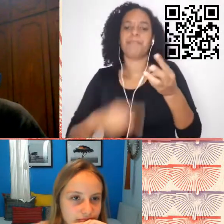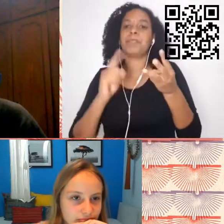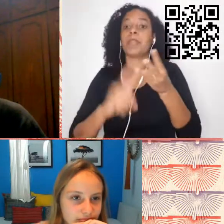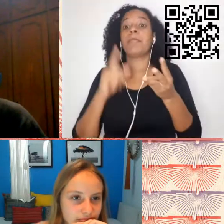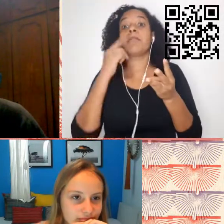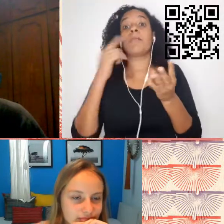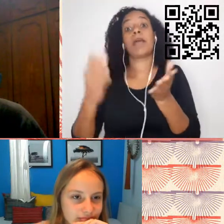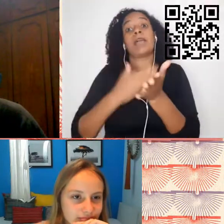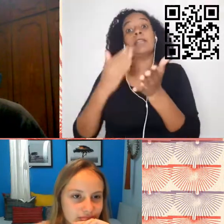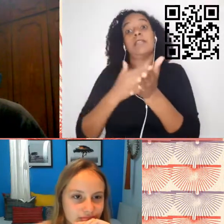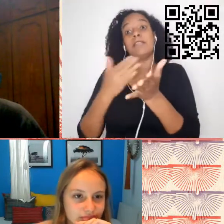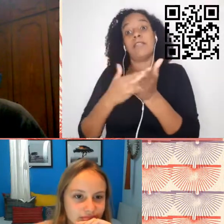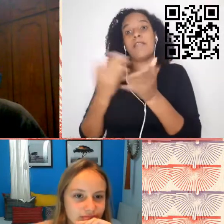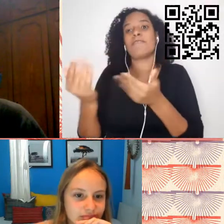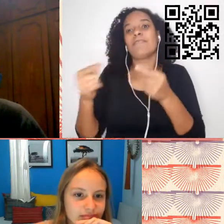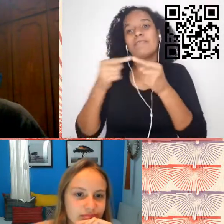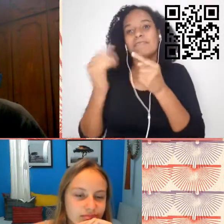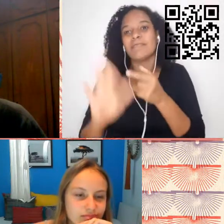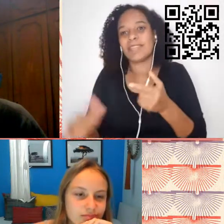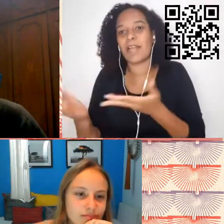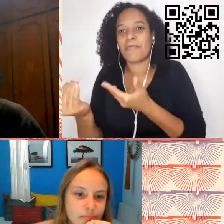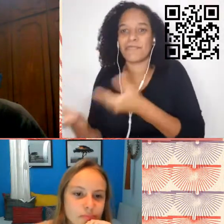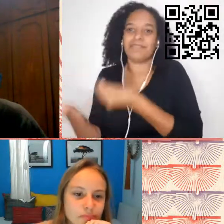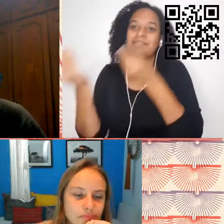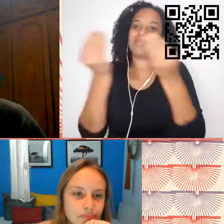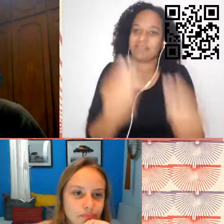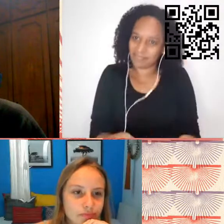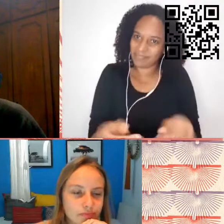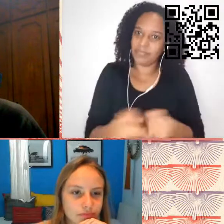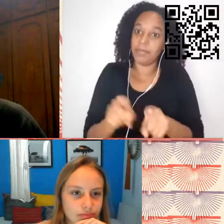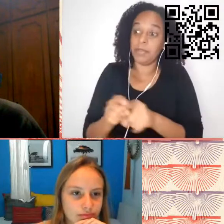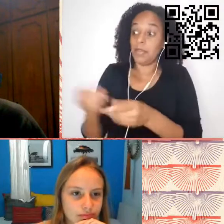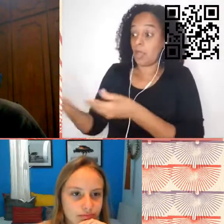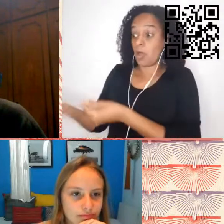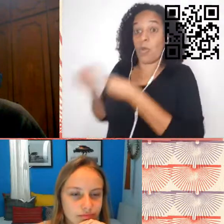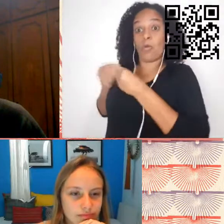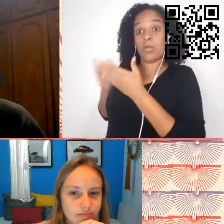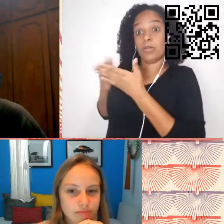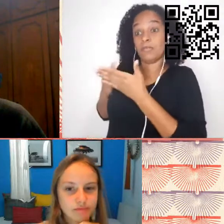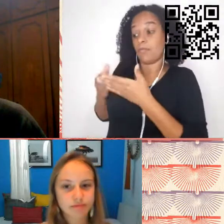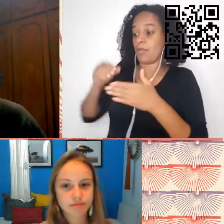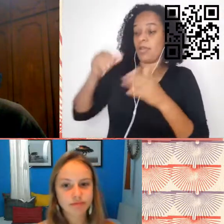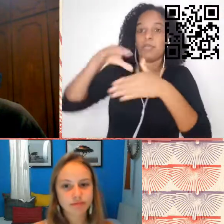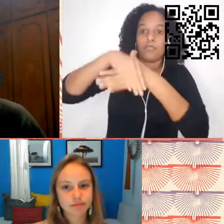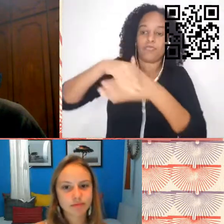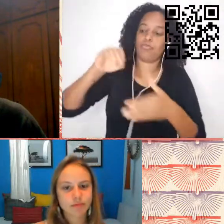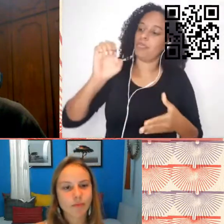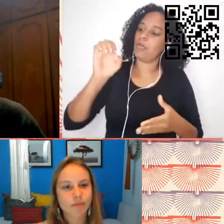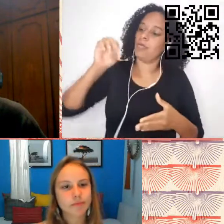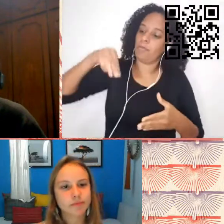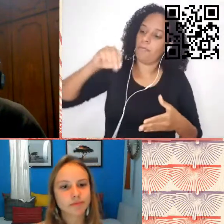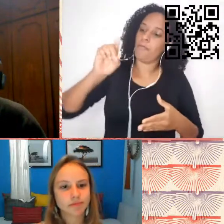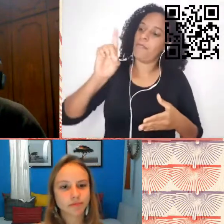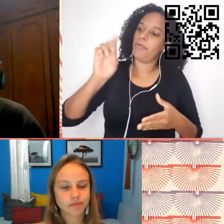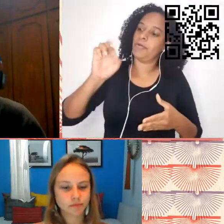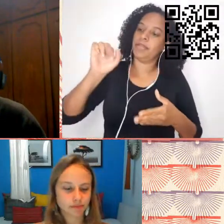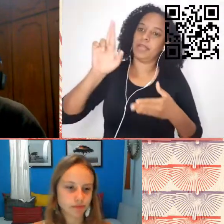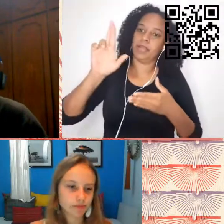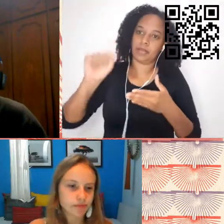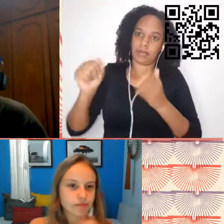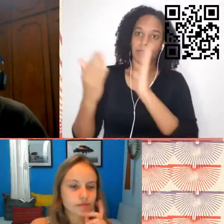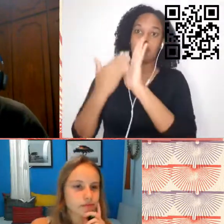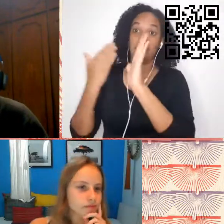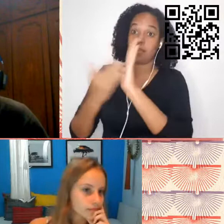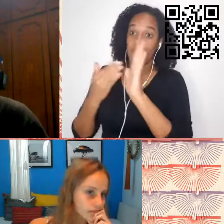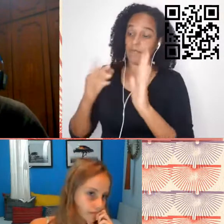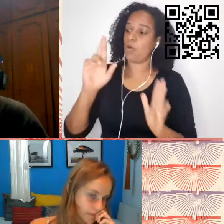livro infanto-juvenil doado pela Editora Moderna, pela Livraria Royal Book e pela escritora